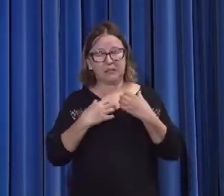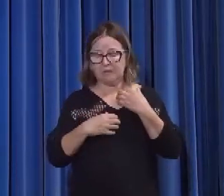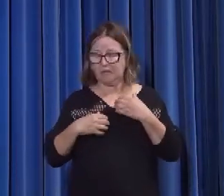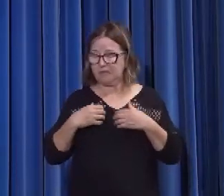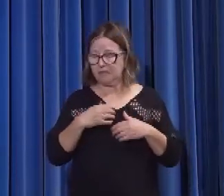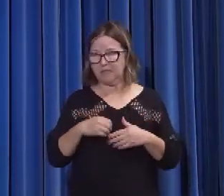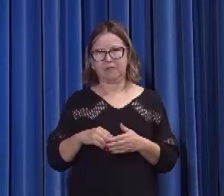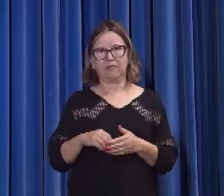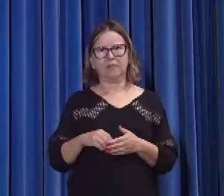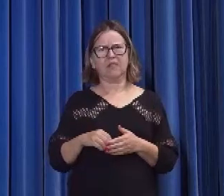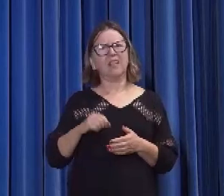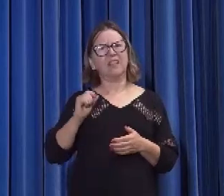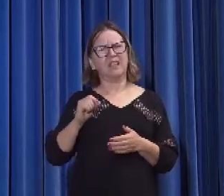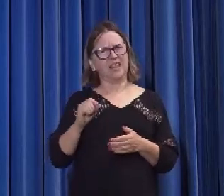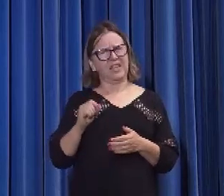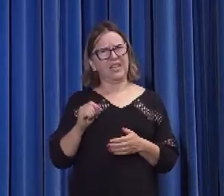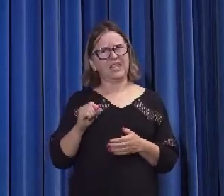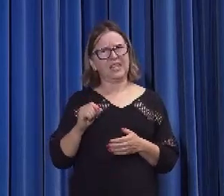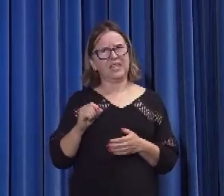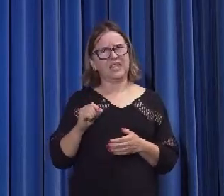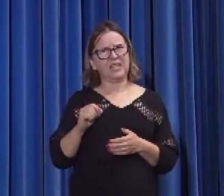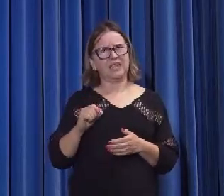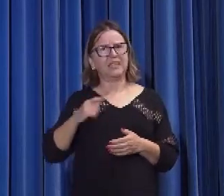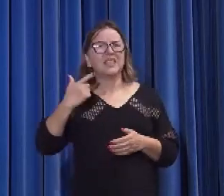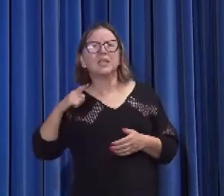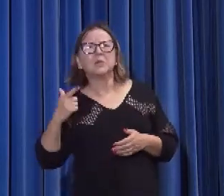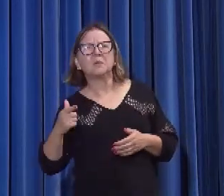por aflições nesse mundo?